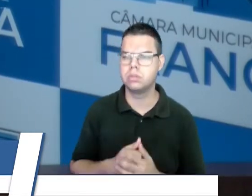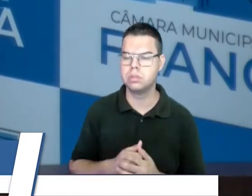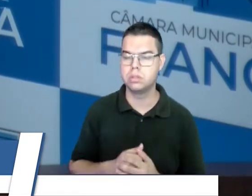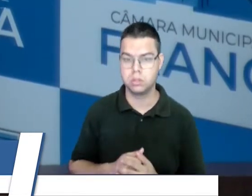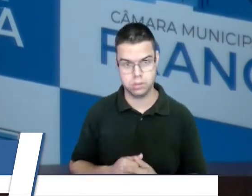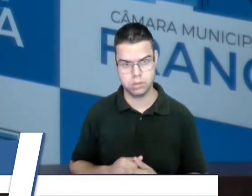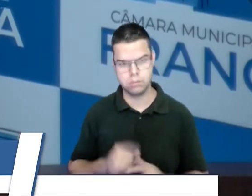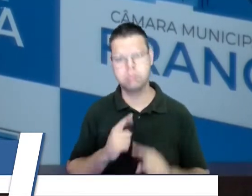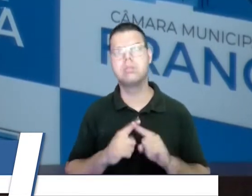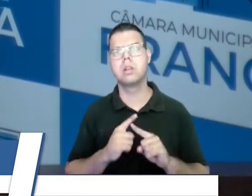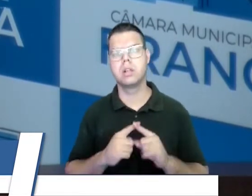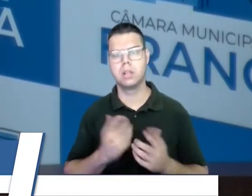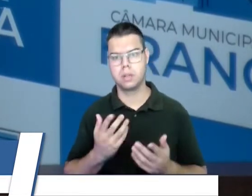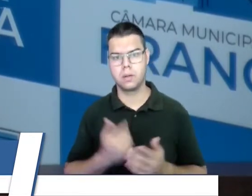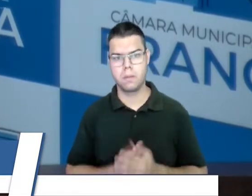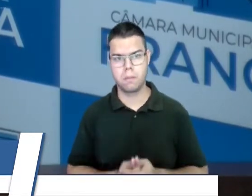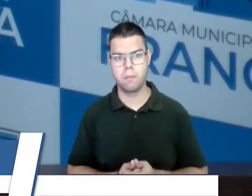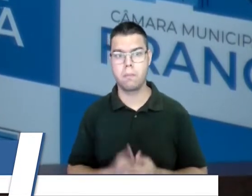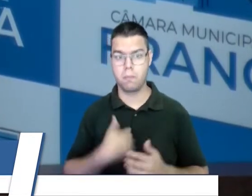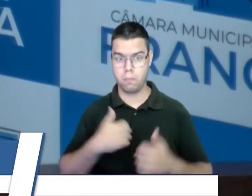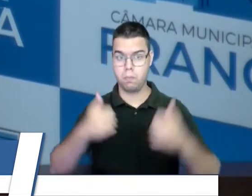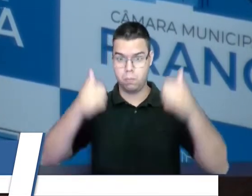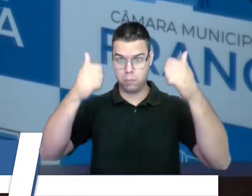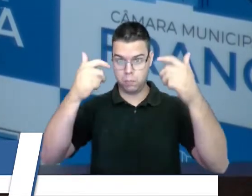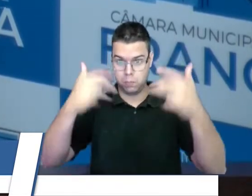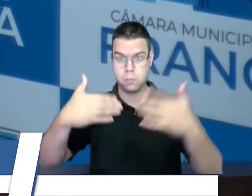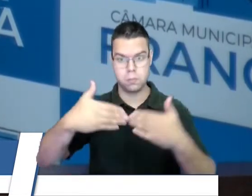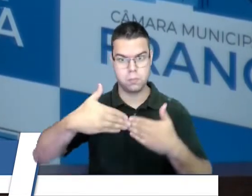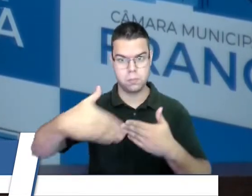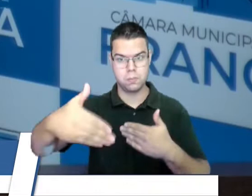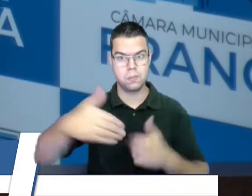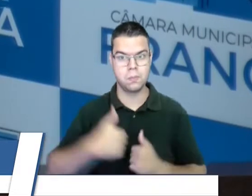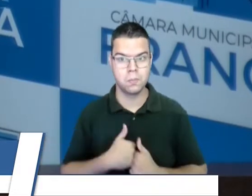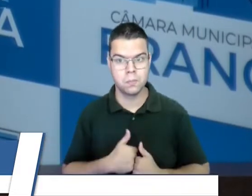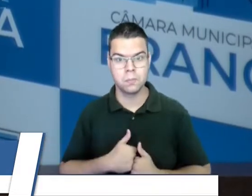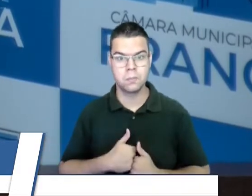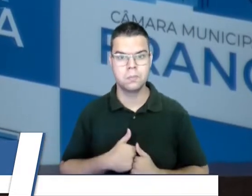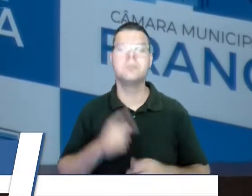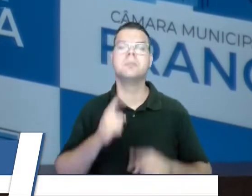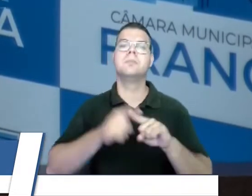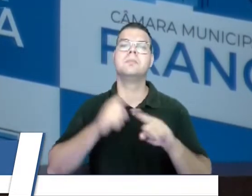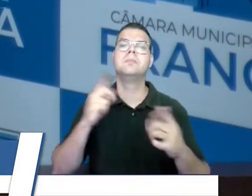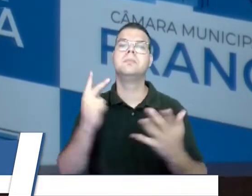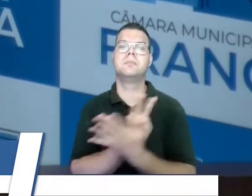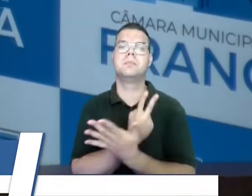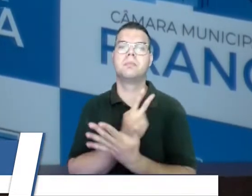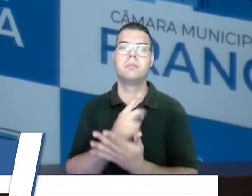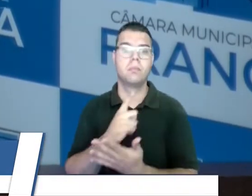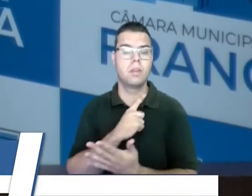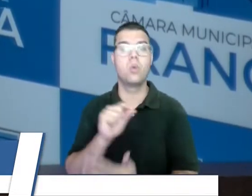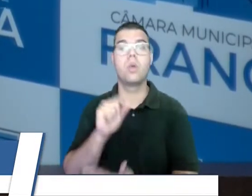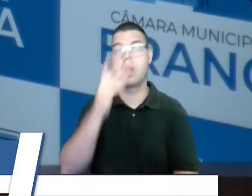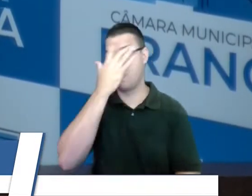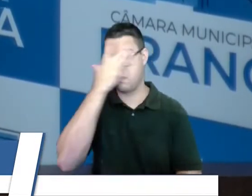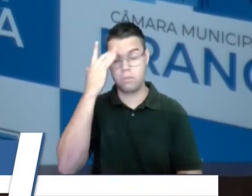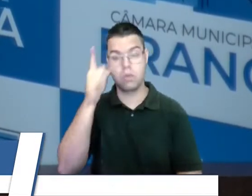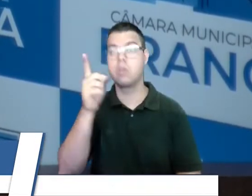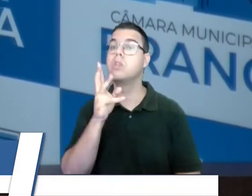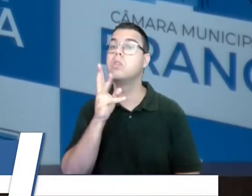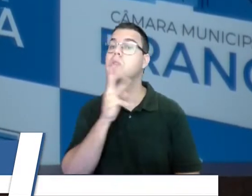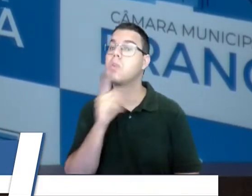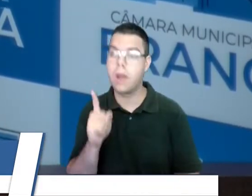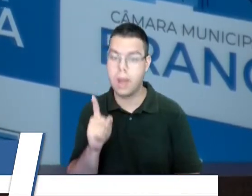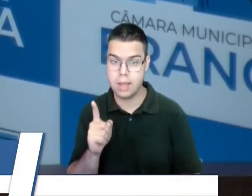quê? E eu vou explicar mais adiante. Porque o que acontece é que existe um desconhecimento, uma falta